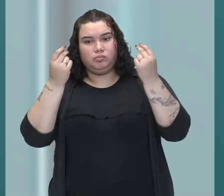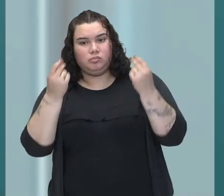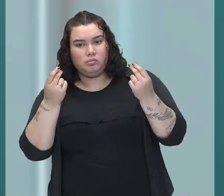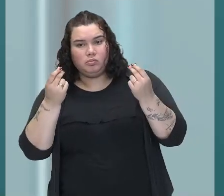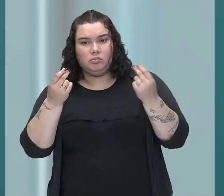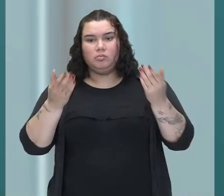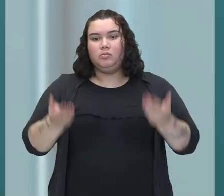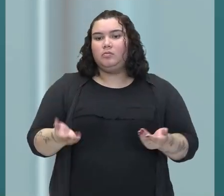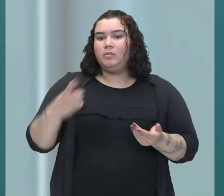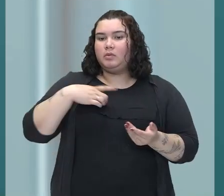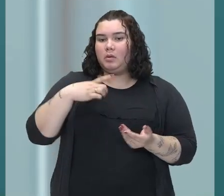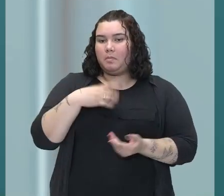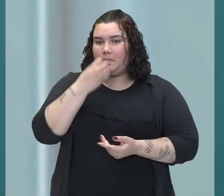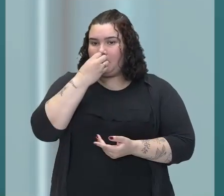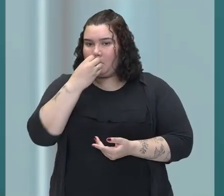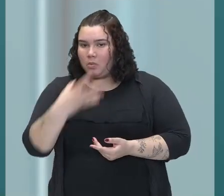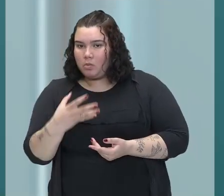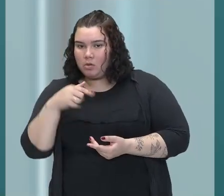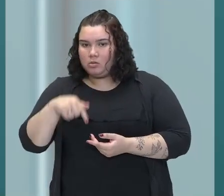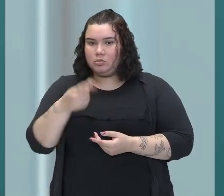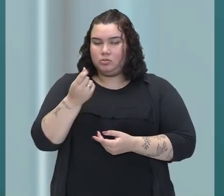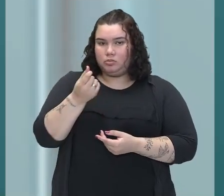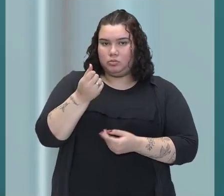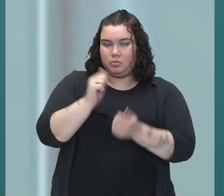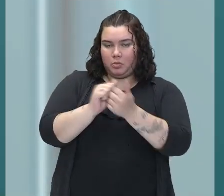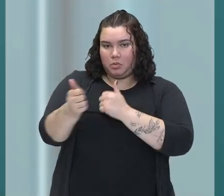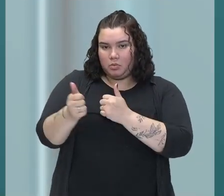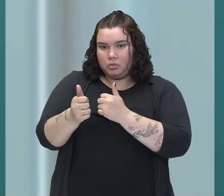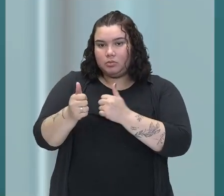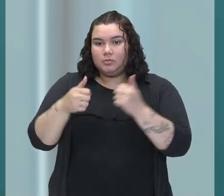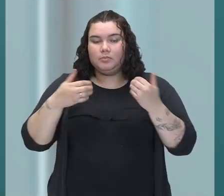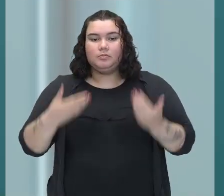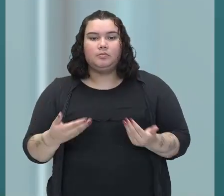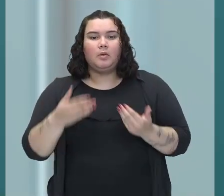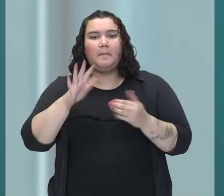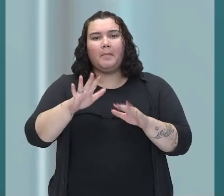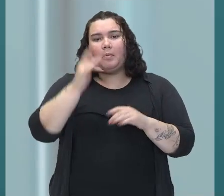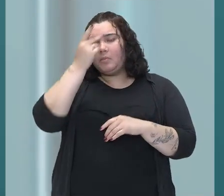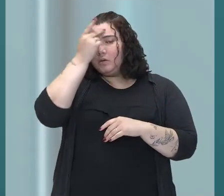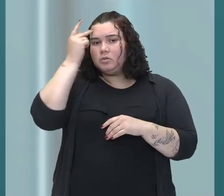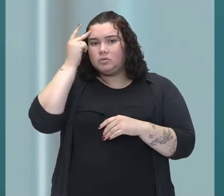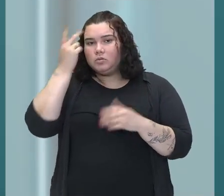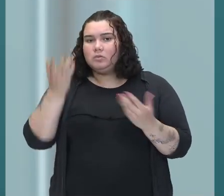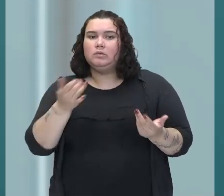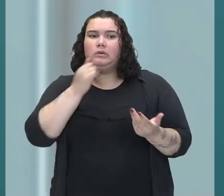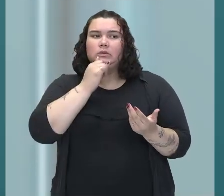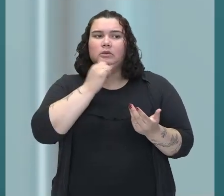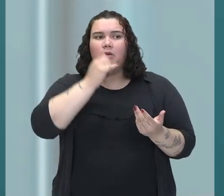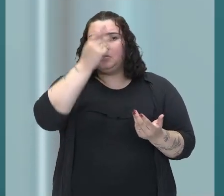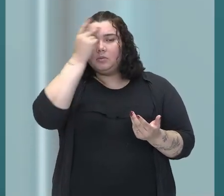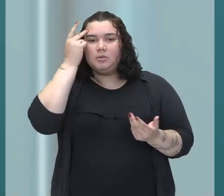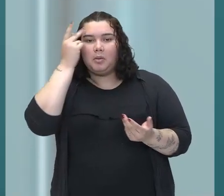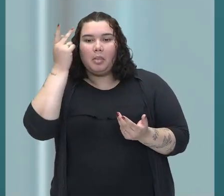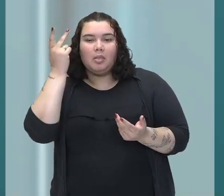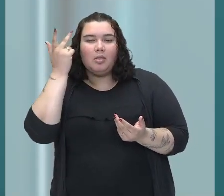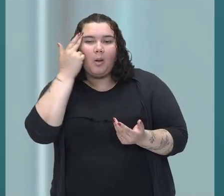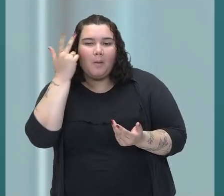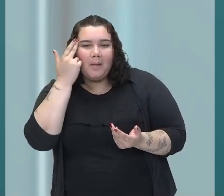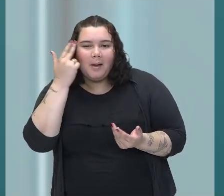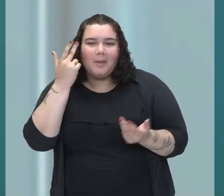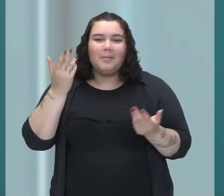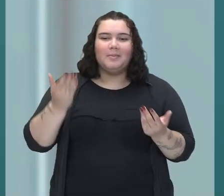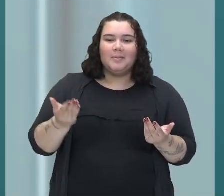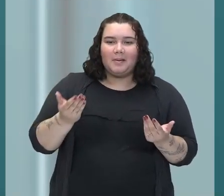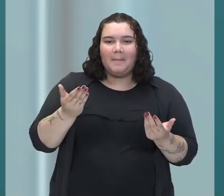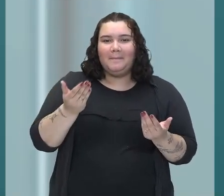realmente se beneficia desse esporte, e as pessoas, digamos assim, normais, né? Aqueles que